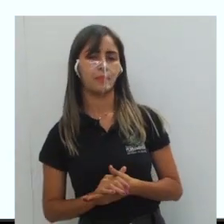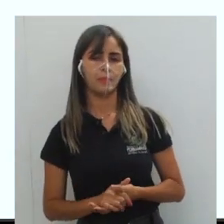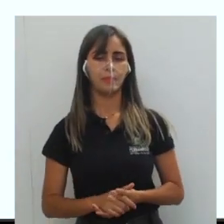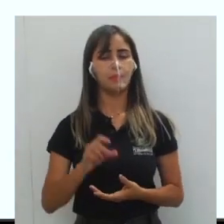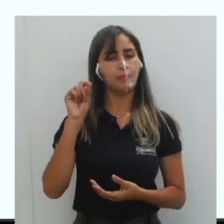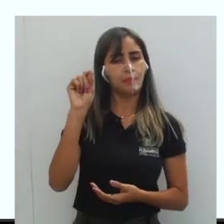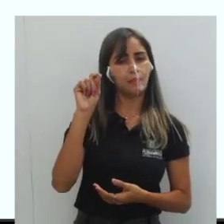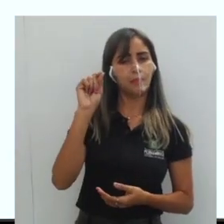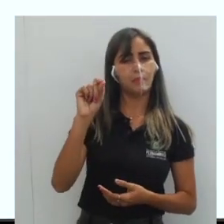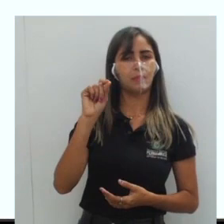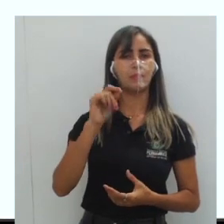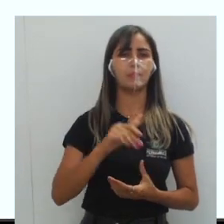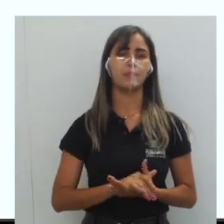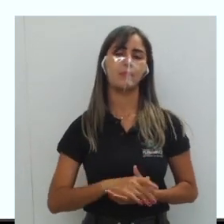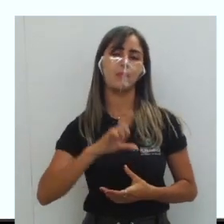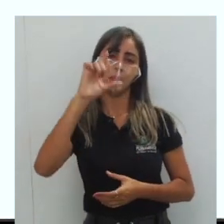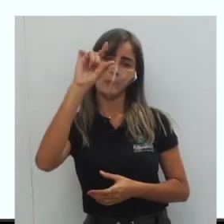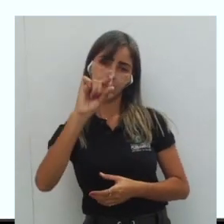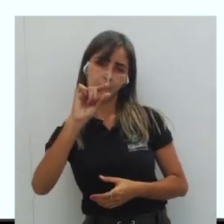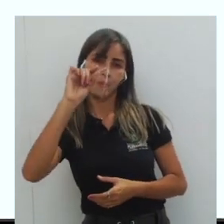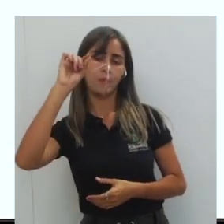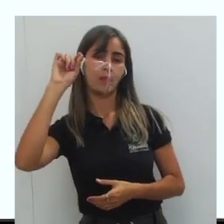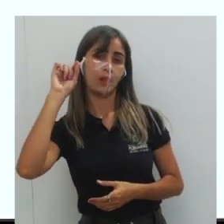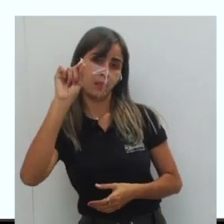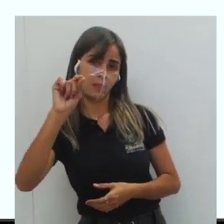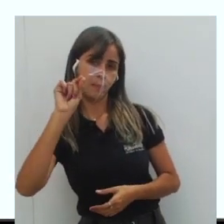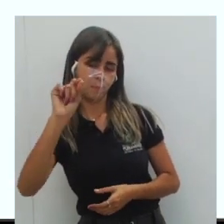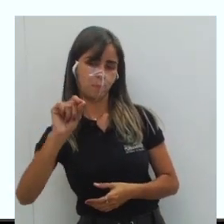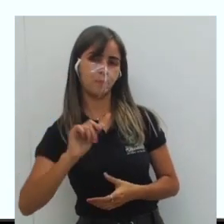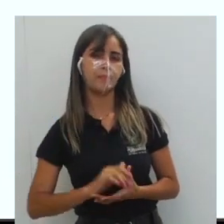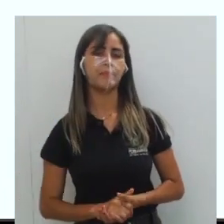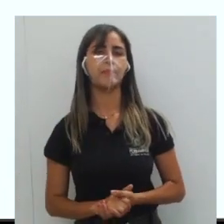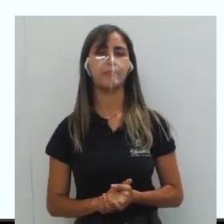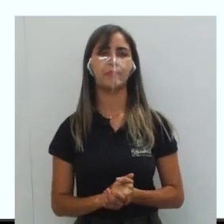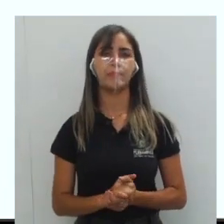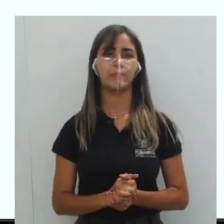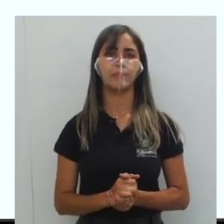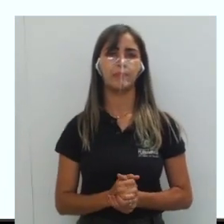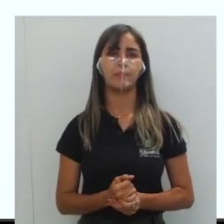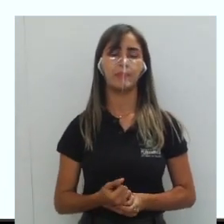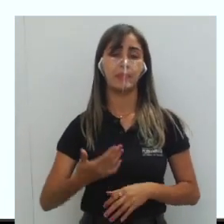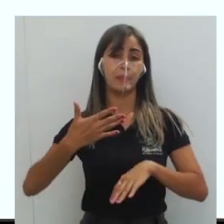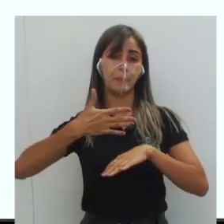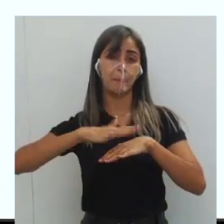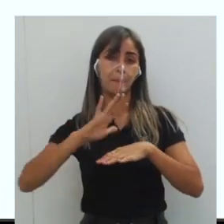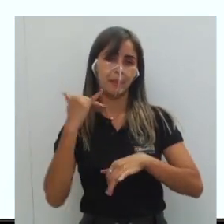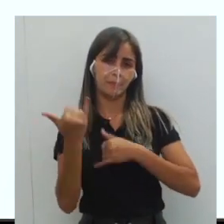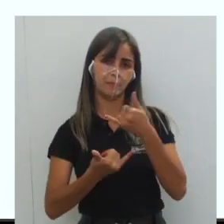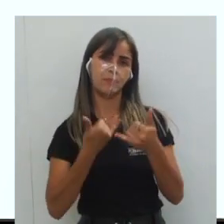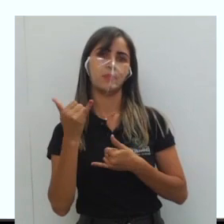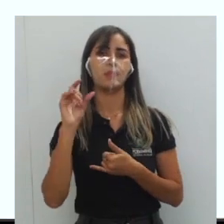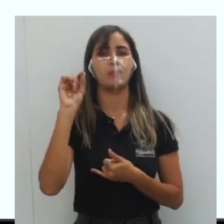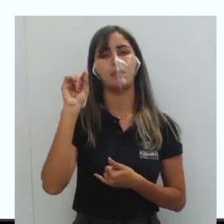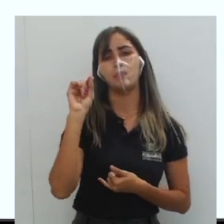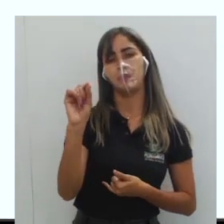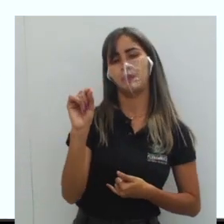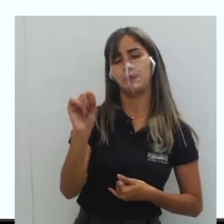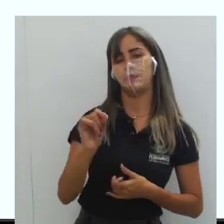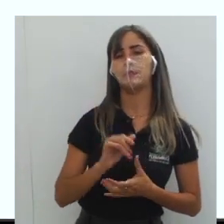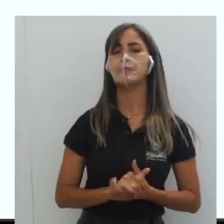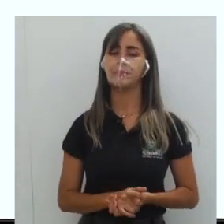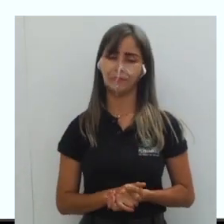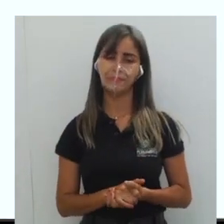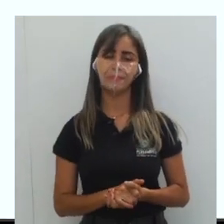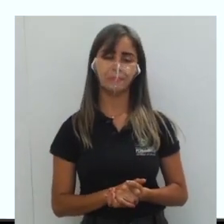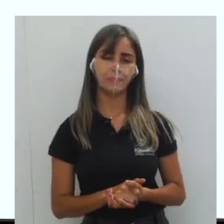que, smaller than, menor que, funnier than, mais divertido